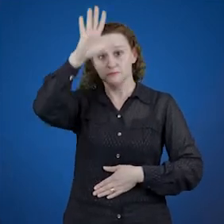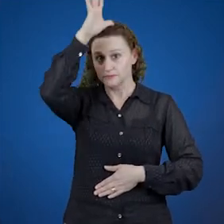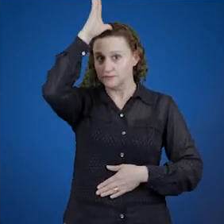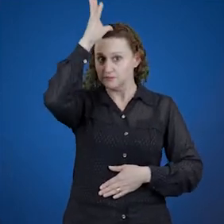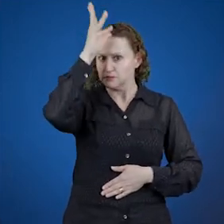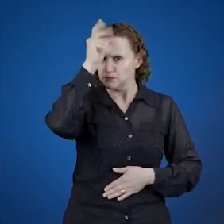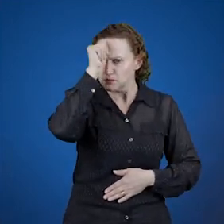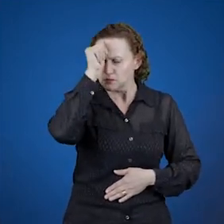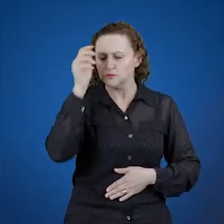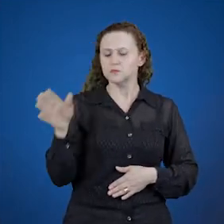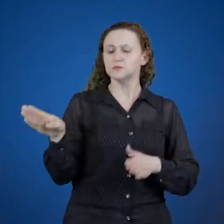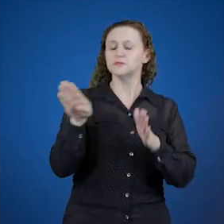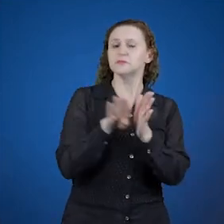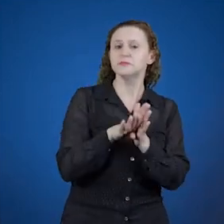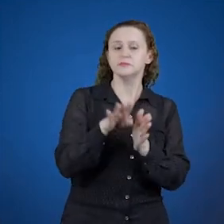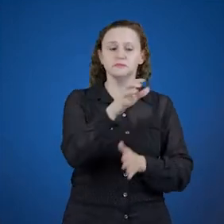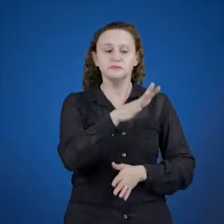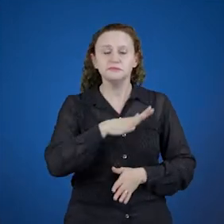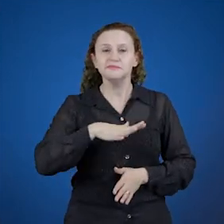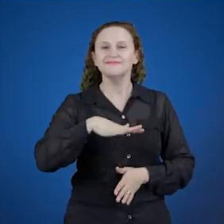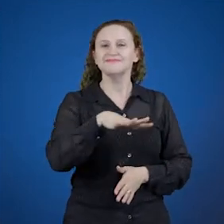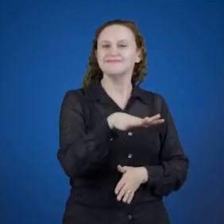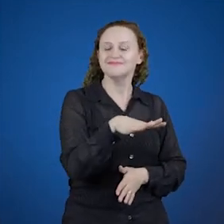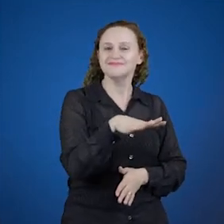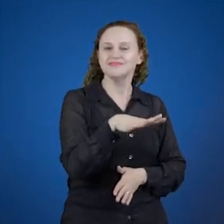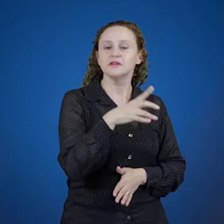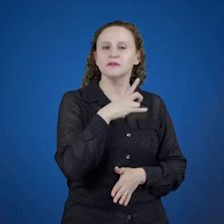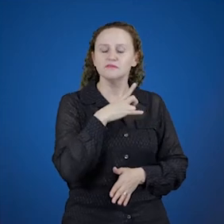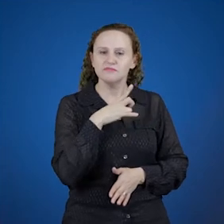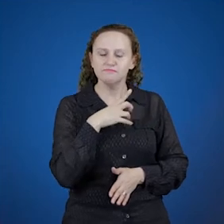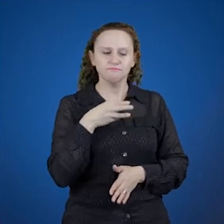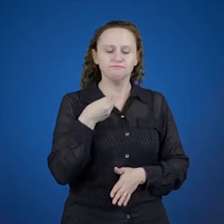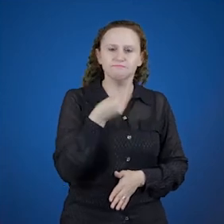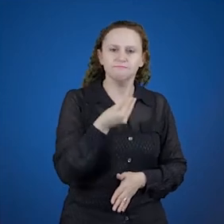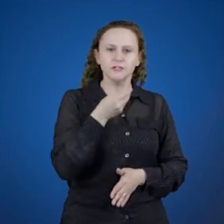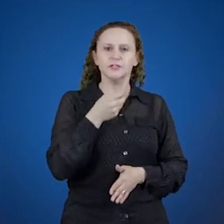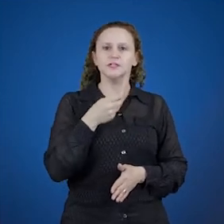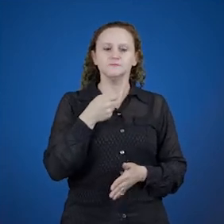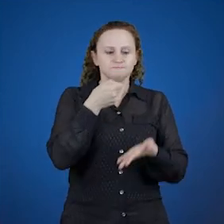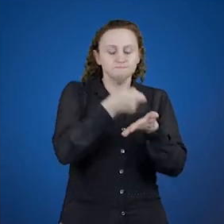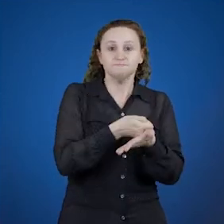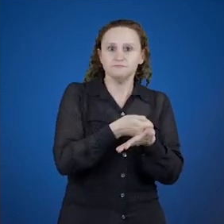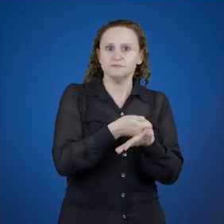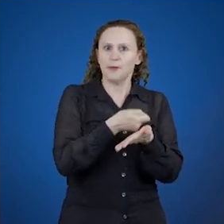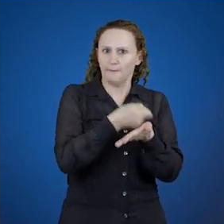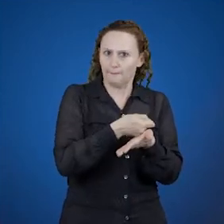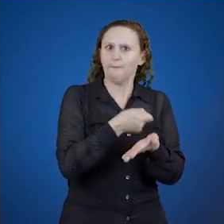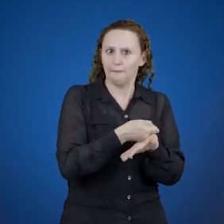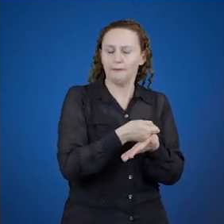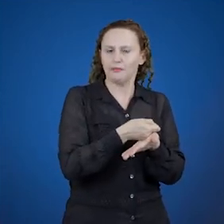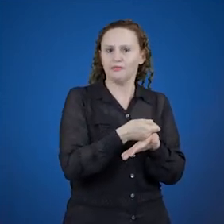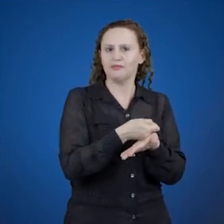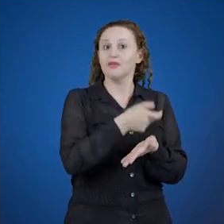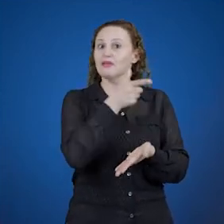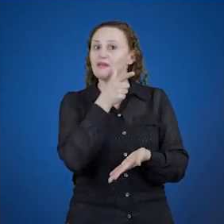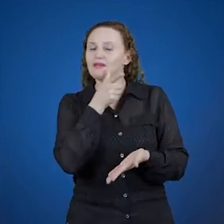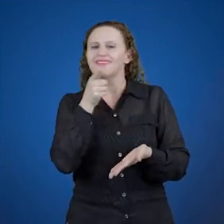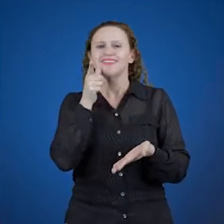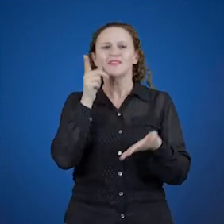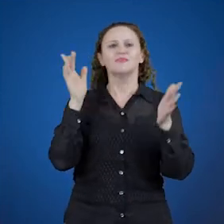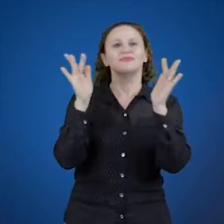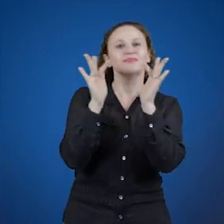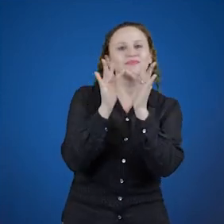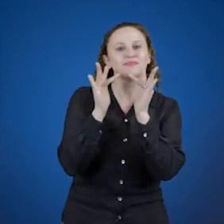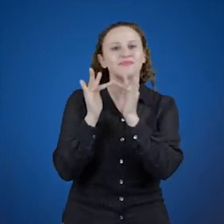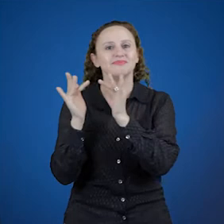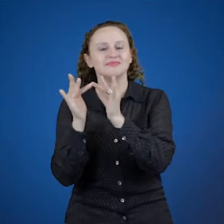que chegando na região conquistada ele impunha o latim esse latim